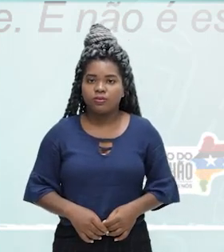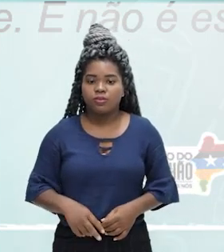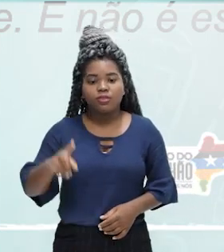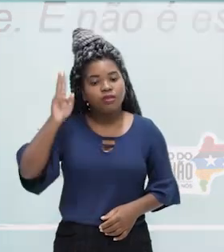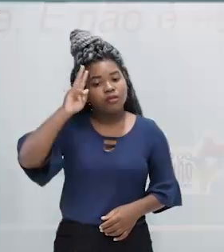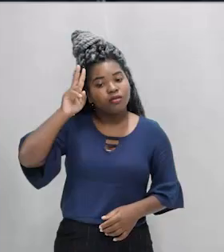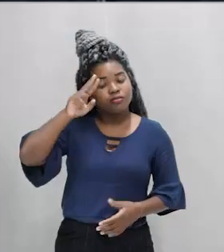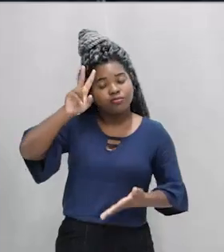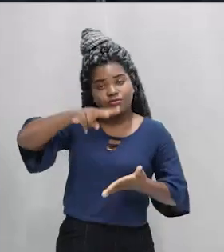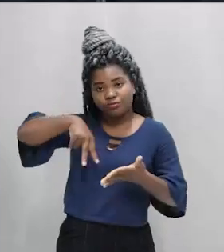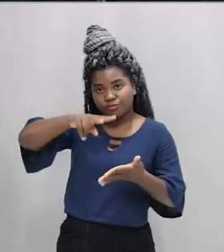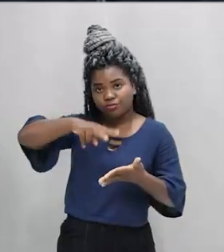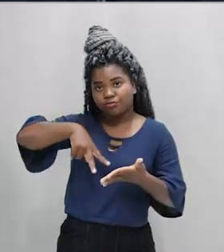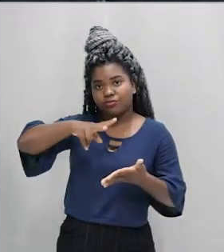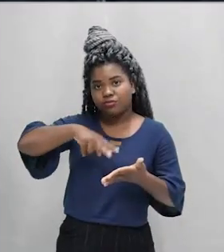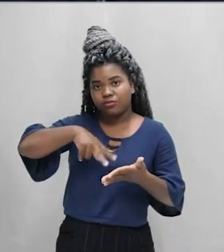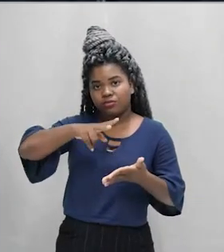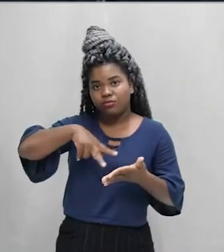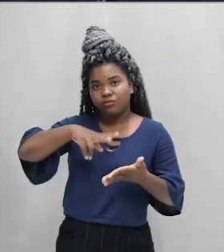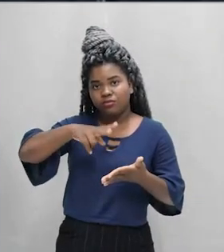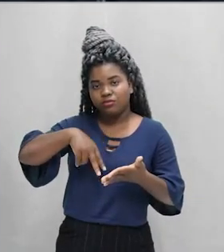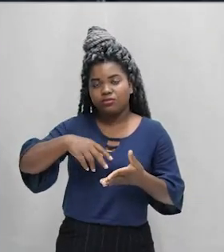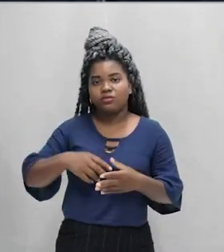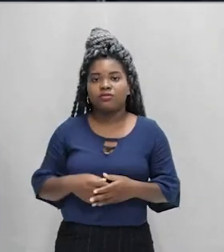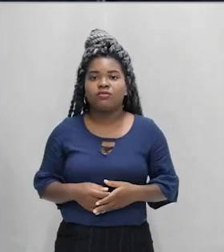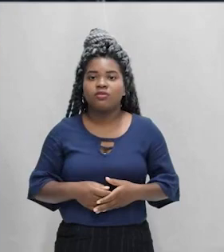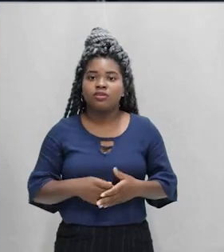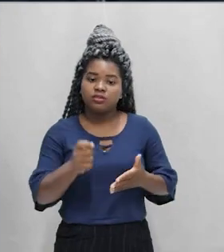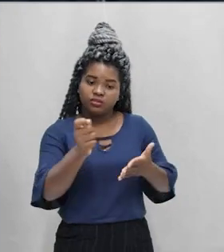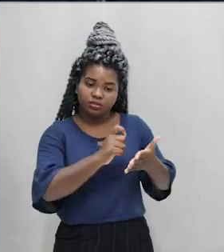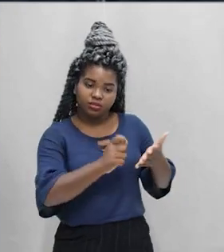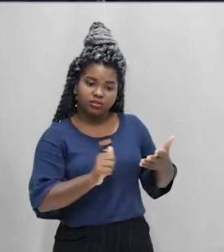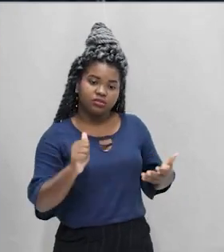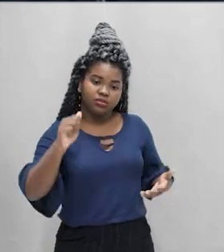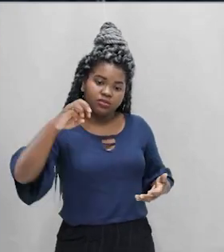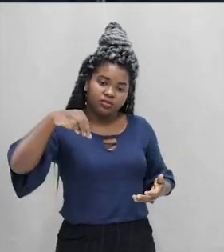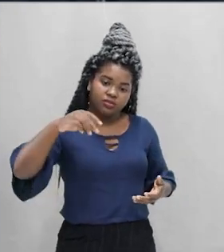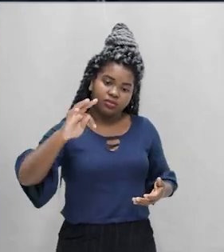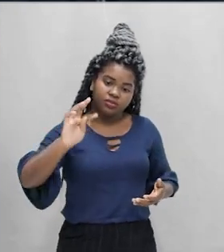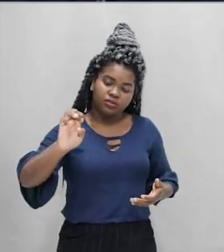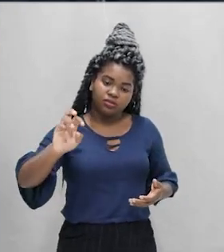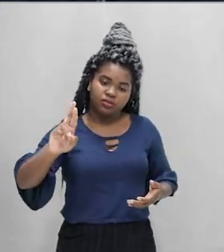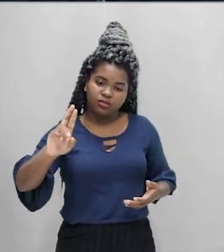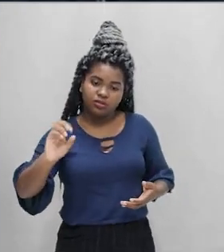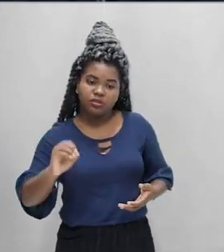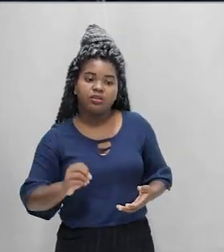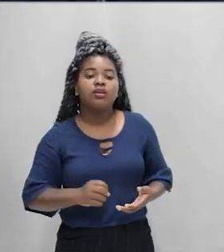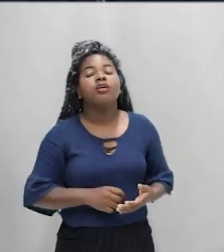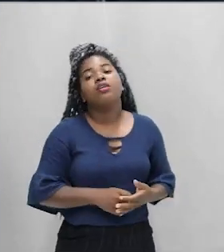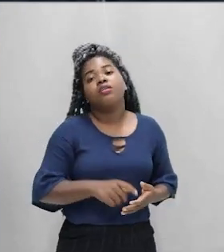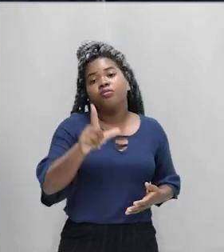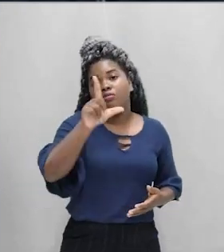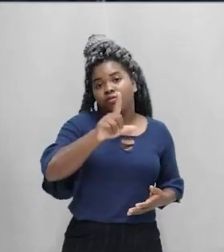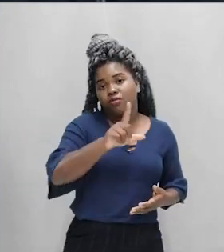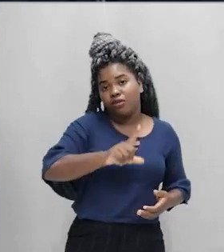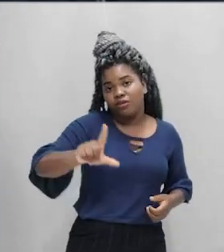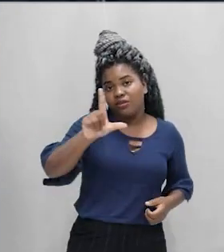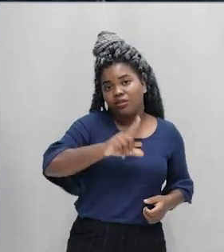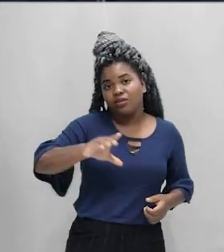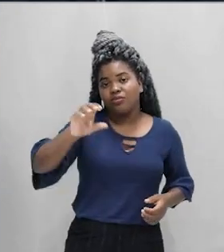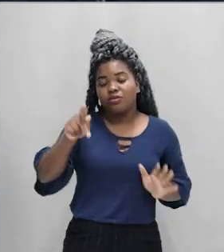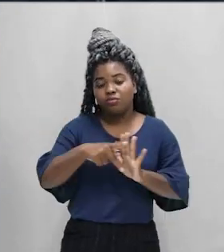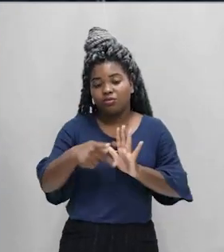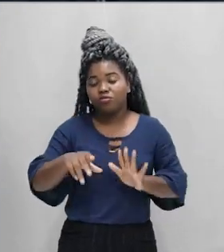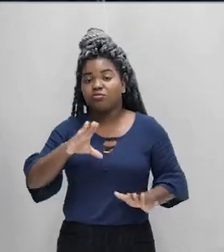Lembrando que a leitura está tal qual escreveu o Antero de Quental, numa literatura portuguesa, tá? Por isso que tem umas